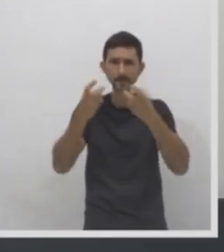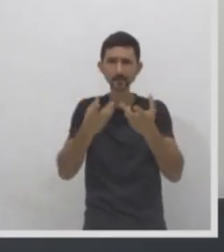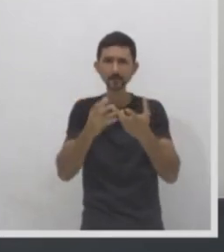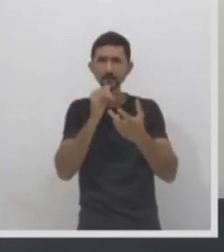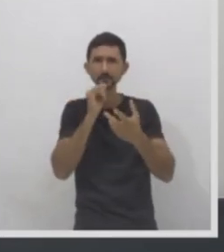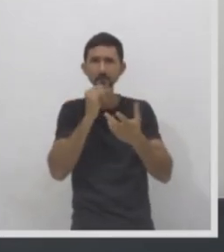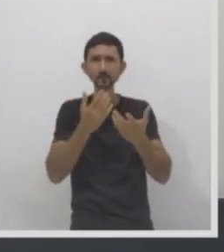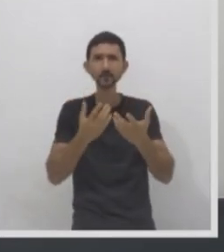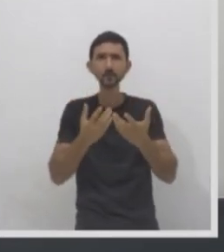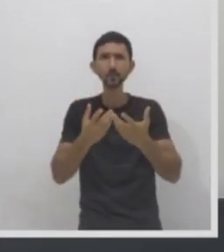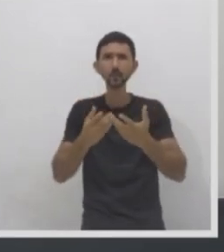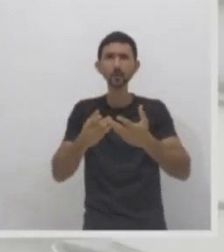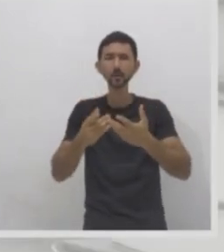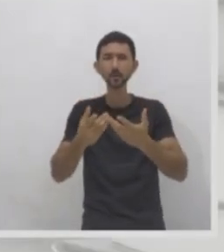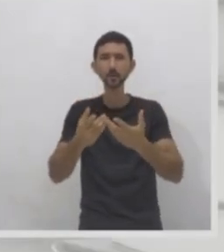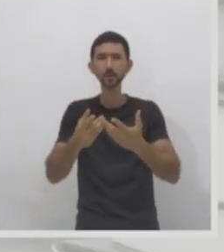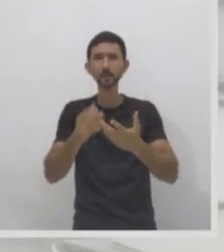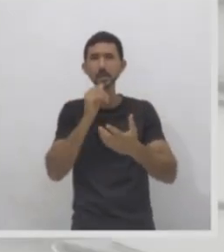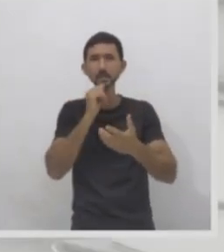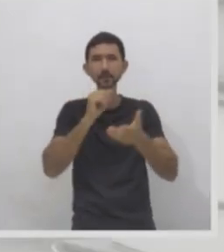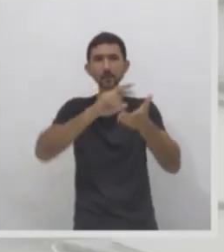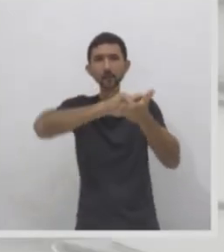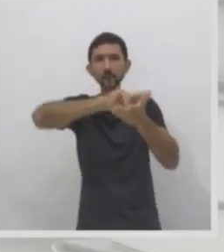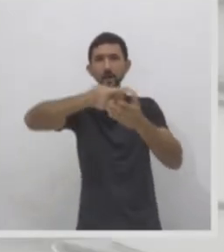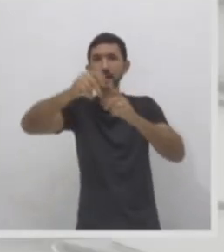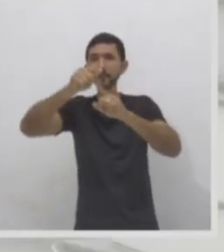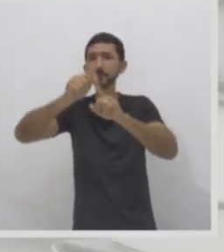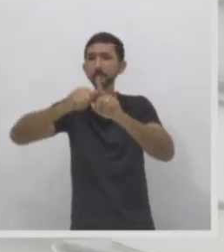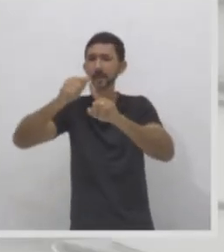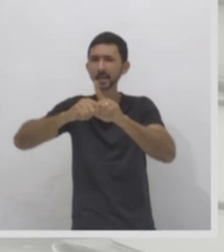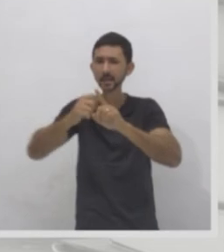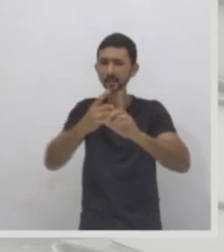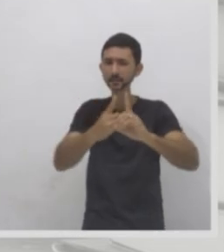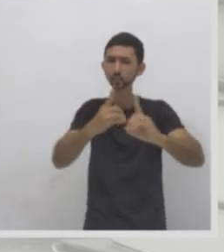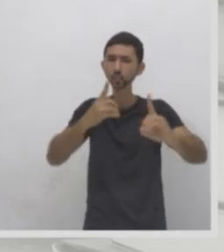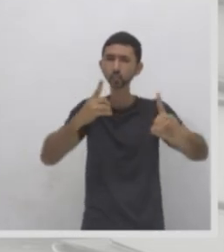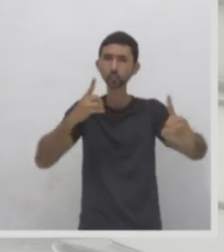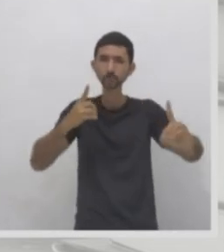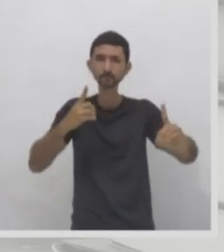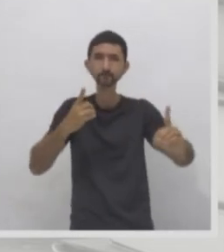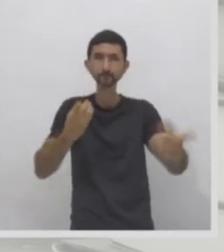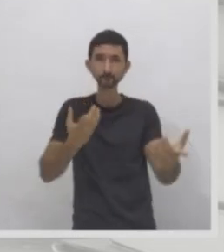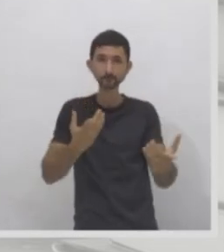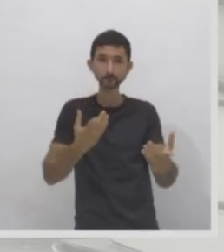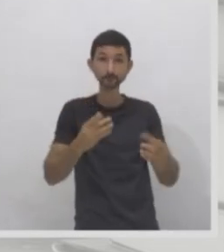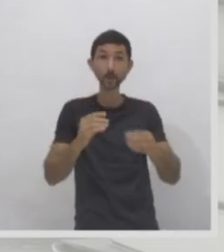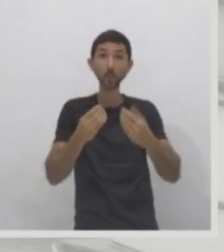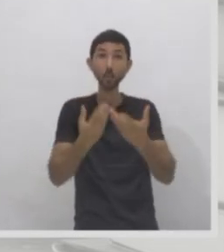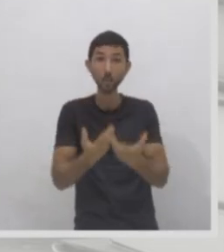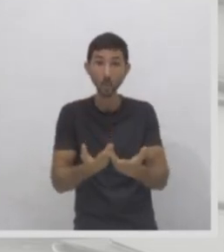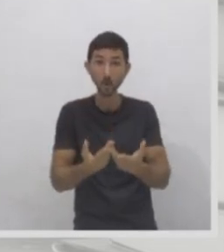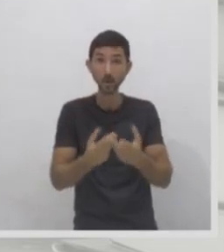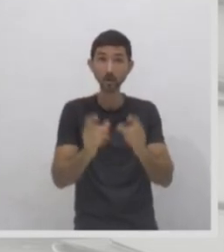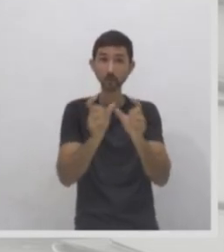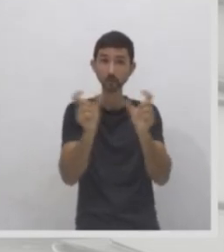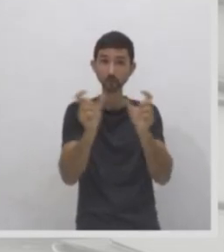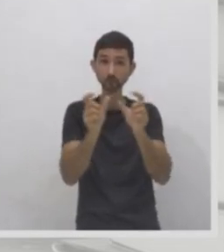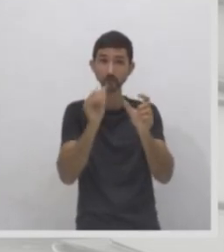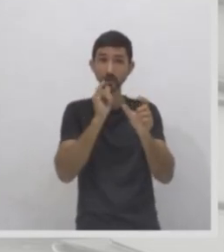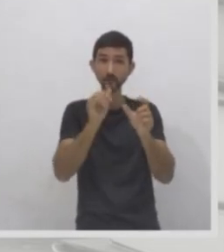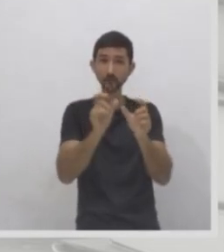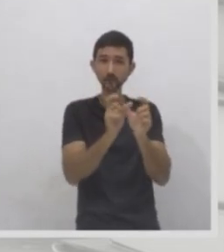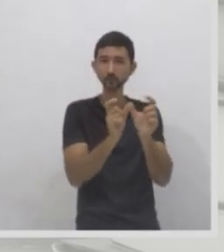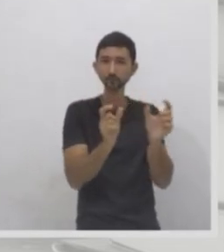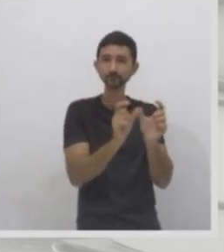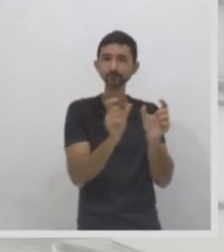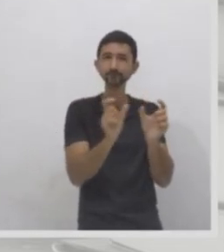nessas situações aqui, ó, esses vários meses seguidos de distanciamento social. Quando eu tenho essas informações, eu